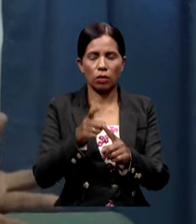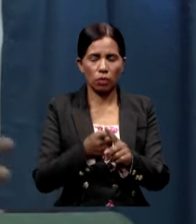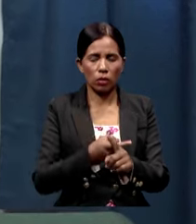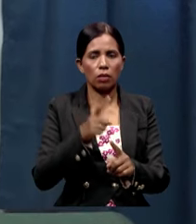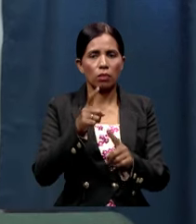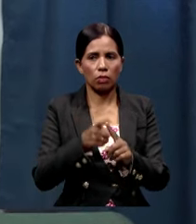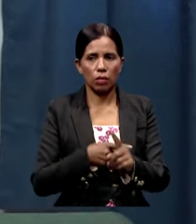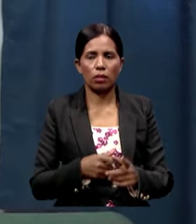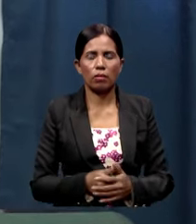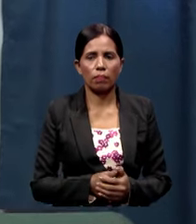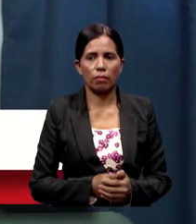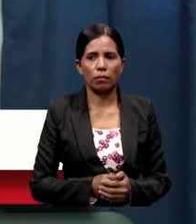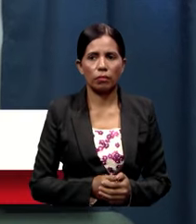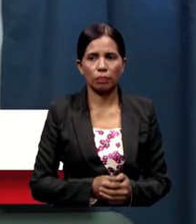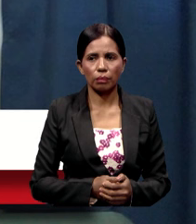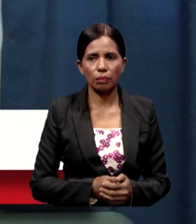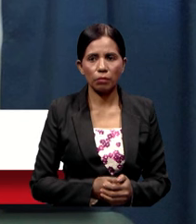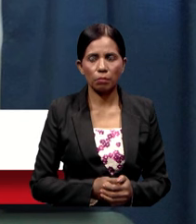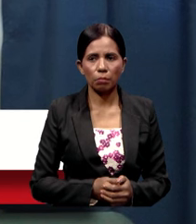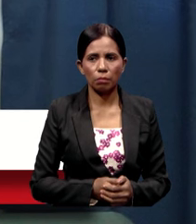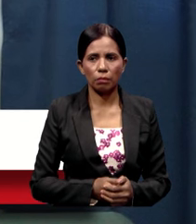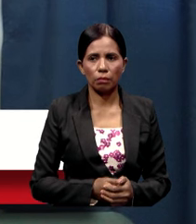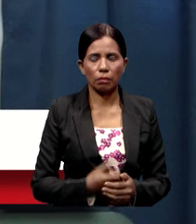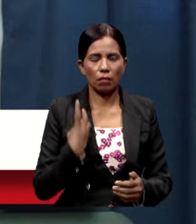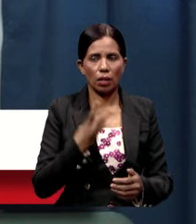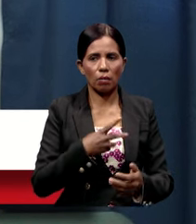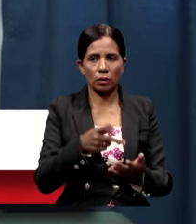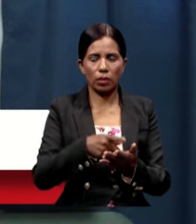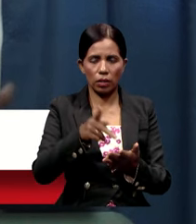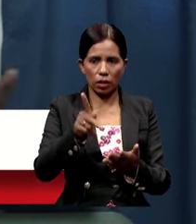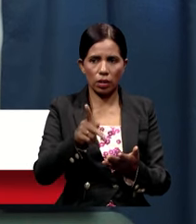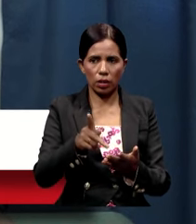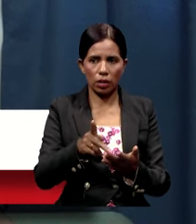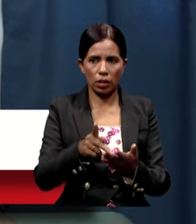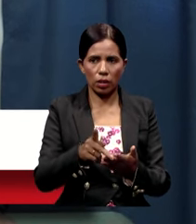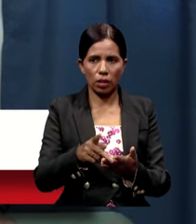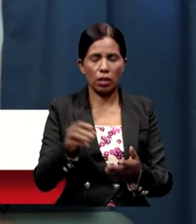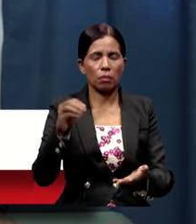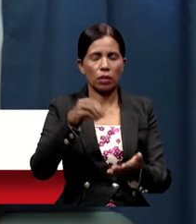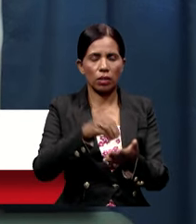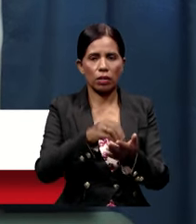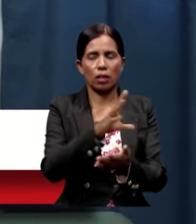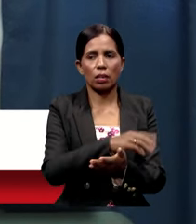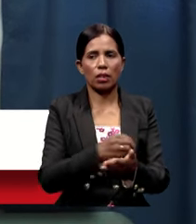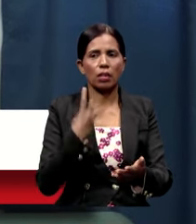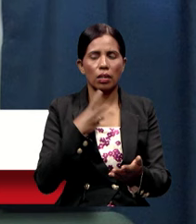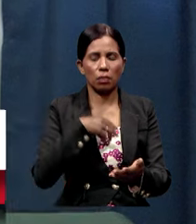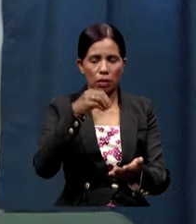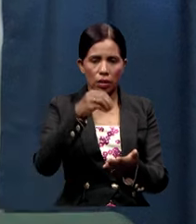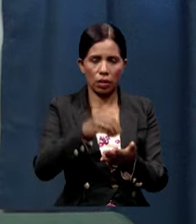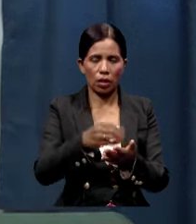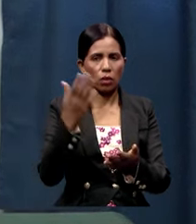8-14-19-20-24, molo Ami halo pagamento, ami lança edital. Ami fixa